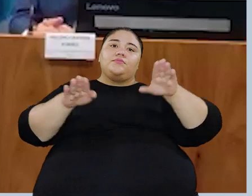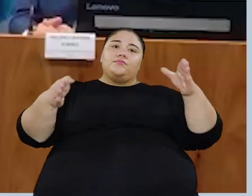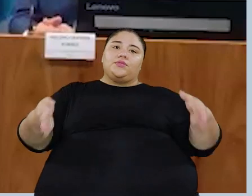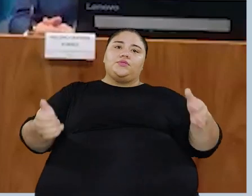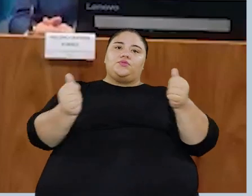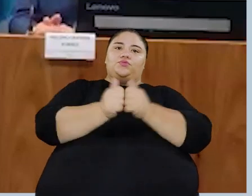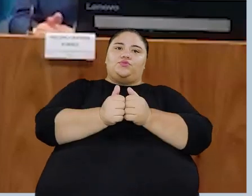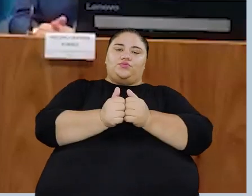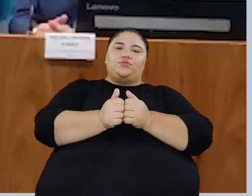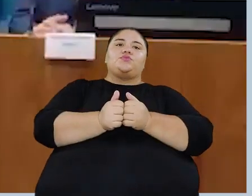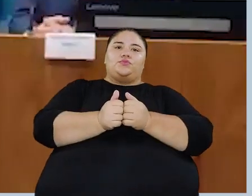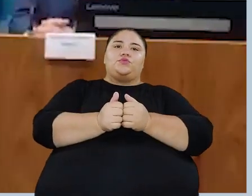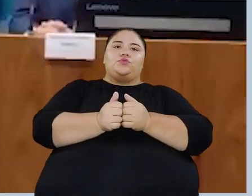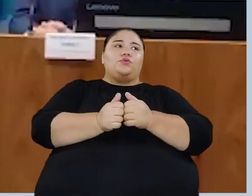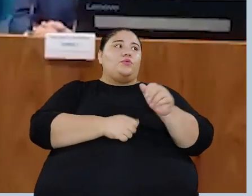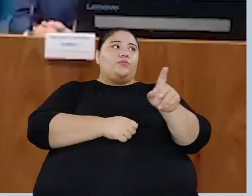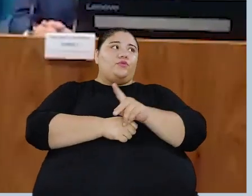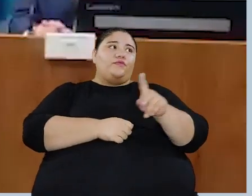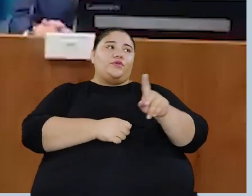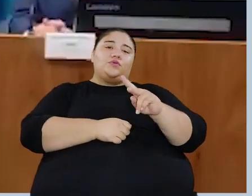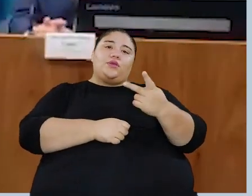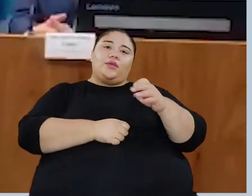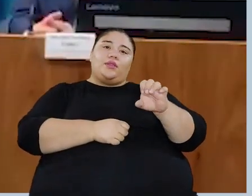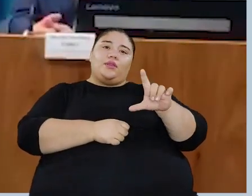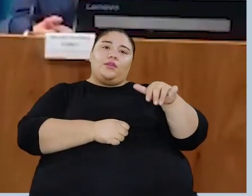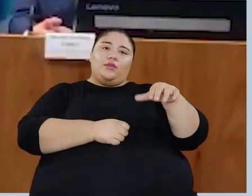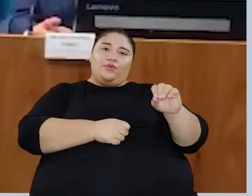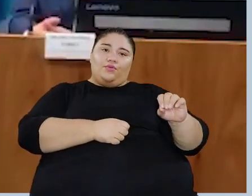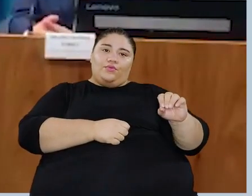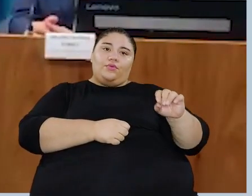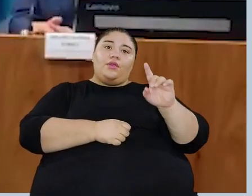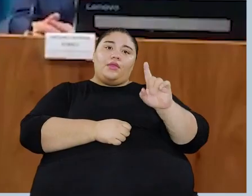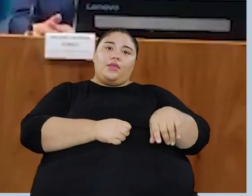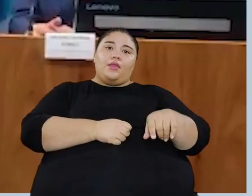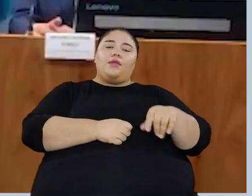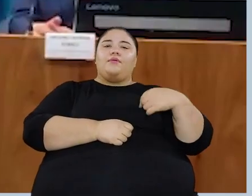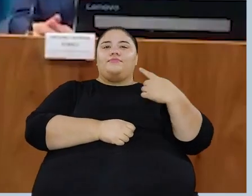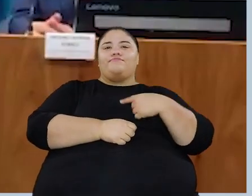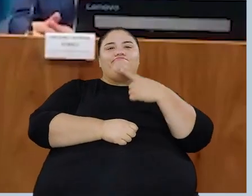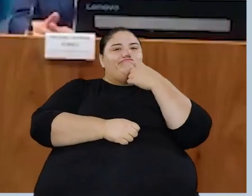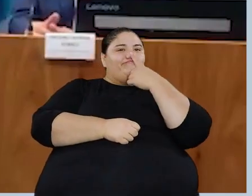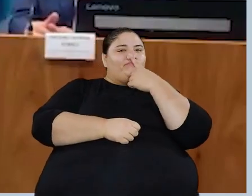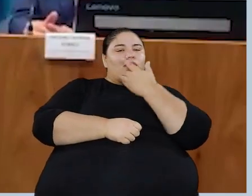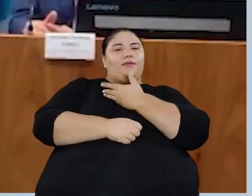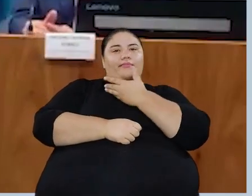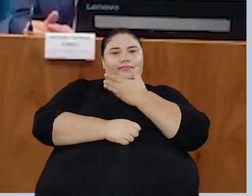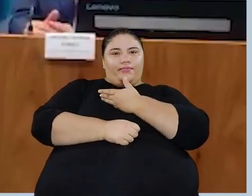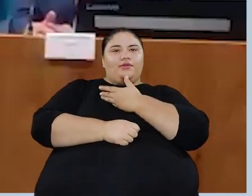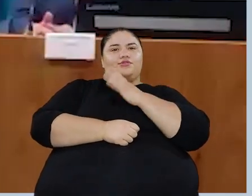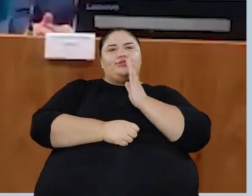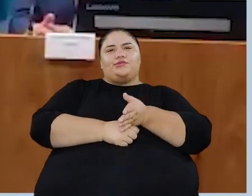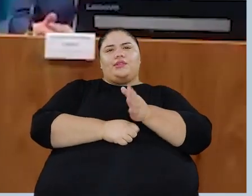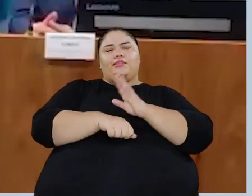compondo essa mesa hoje, com o professor Heleno Torres, já é um conhecido nosso de muito tempo, e